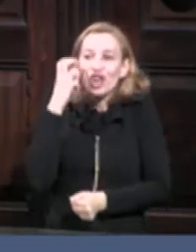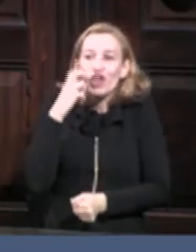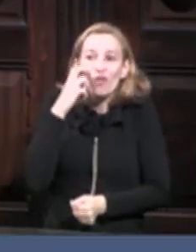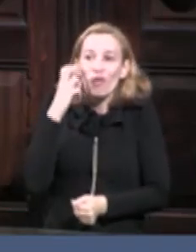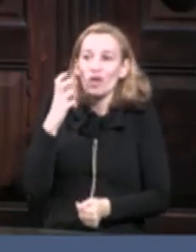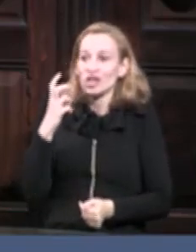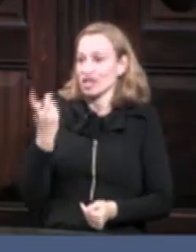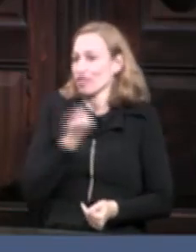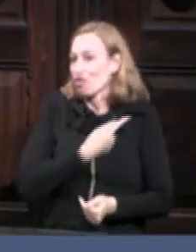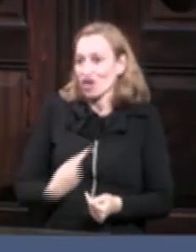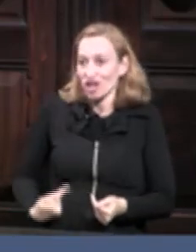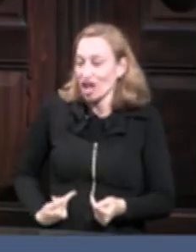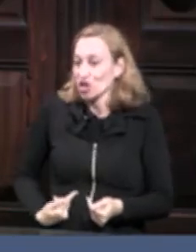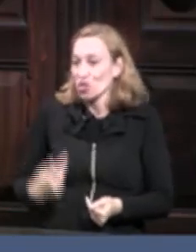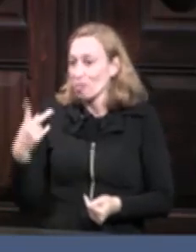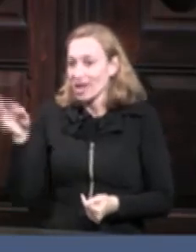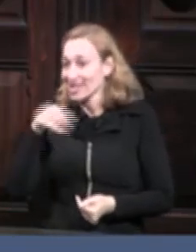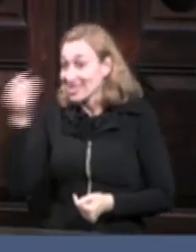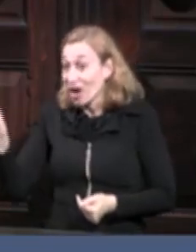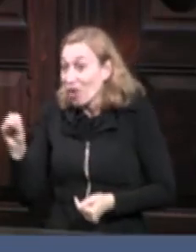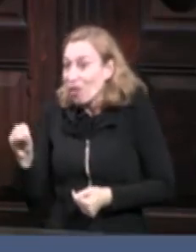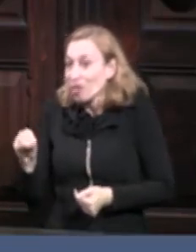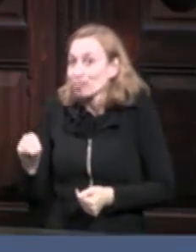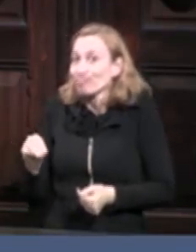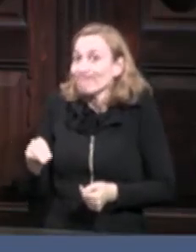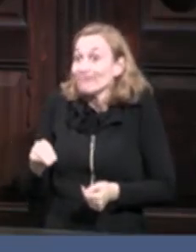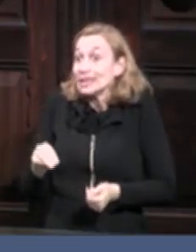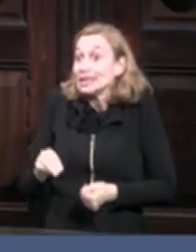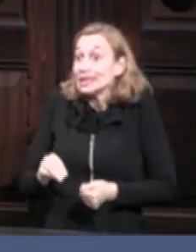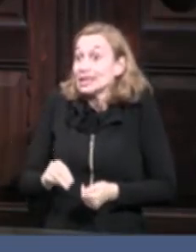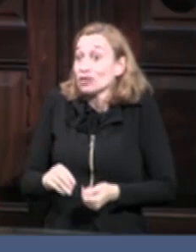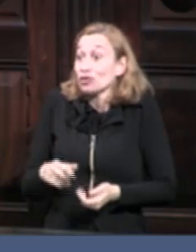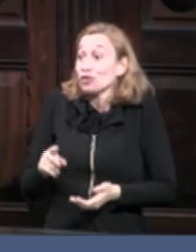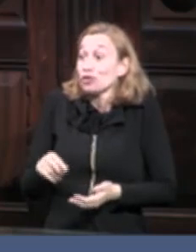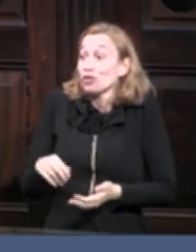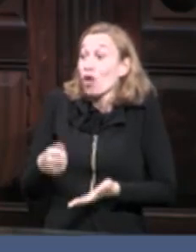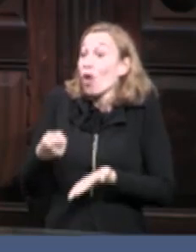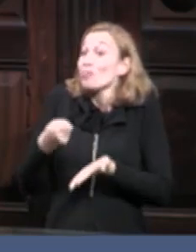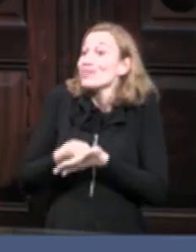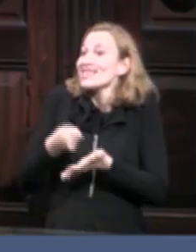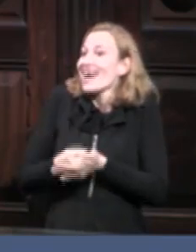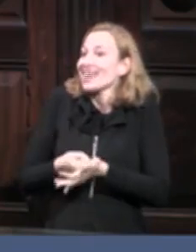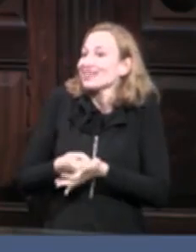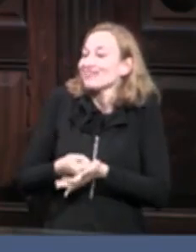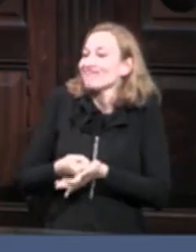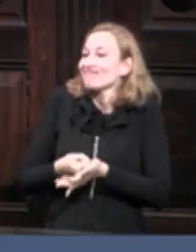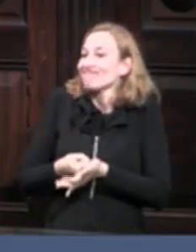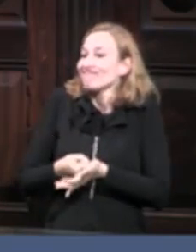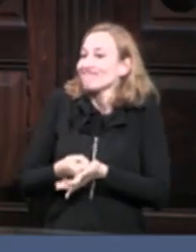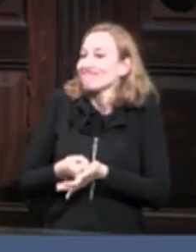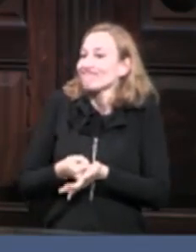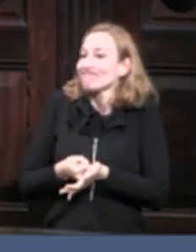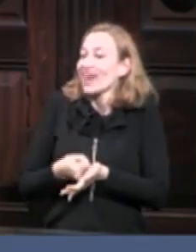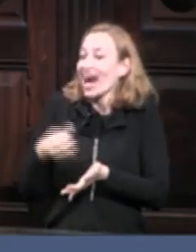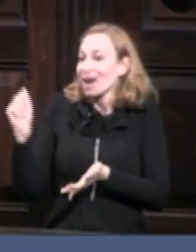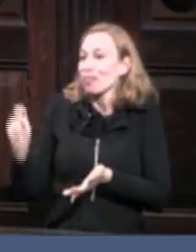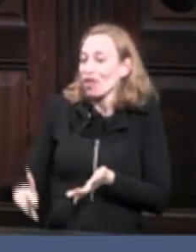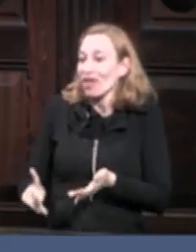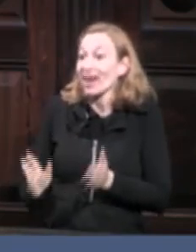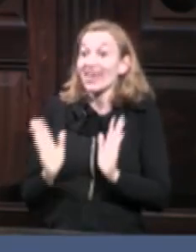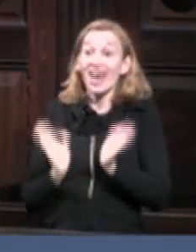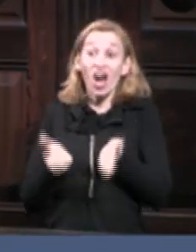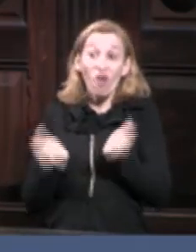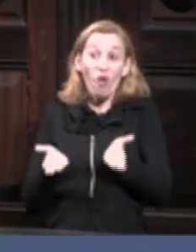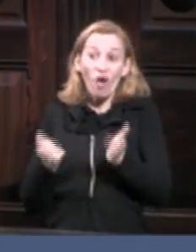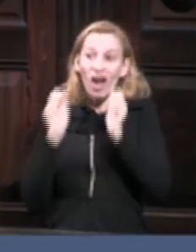escolha. Teve que aprovar a legislação, sancionou a lei. E aí agora a